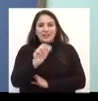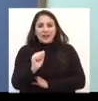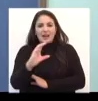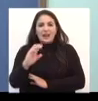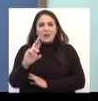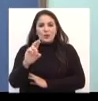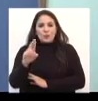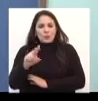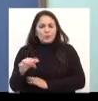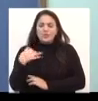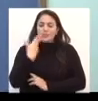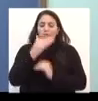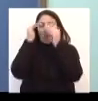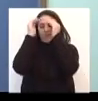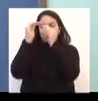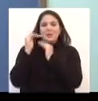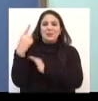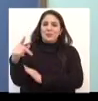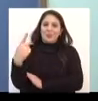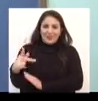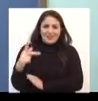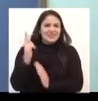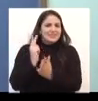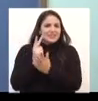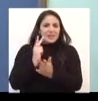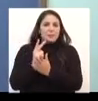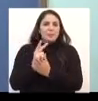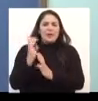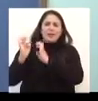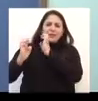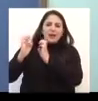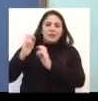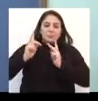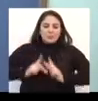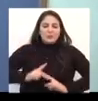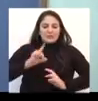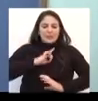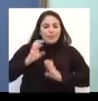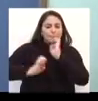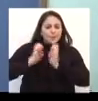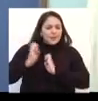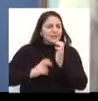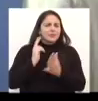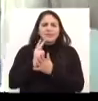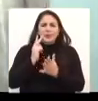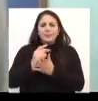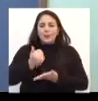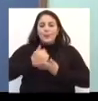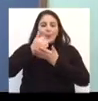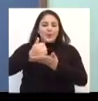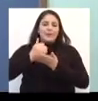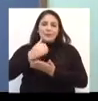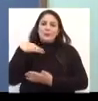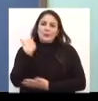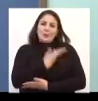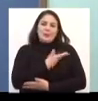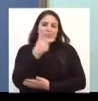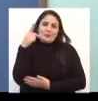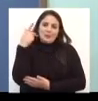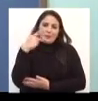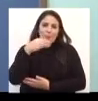respeito pela dedicação com nossos pequenos empresários da Vera Cruz. e ele está sempre dedicado e de